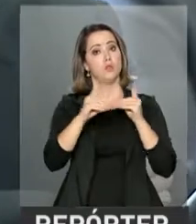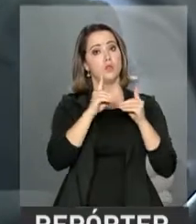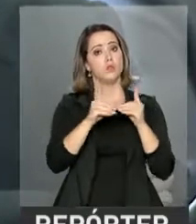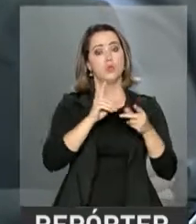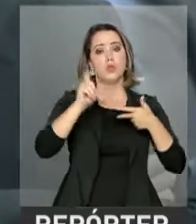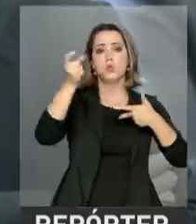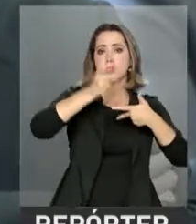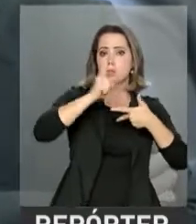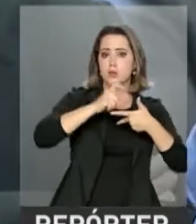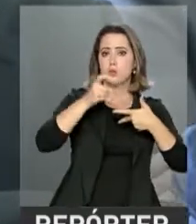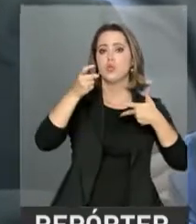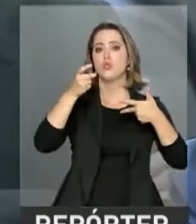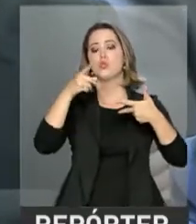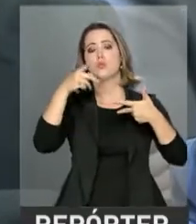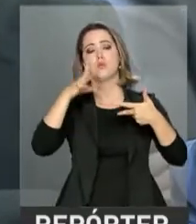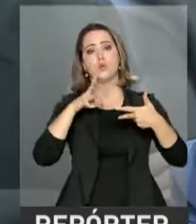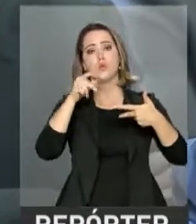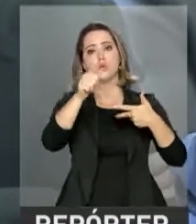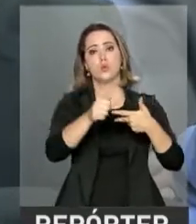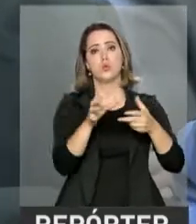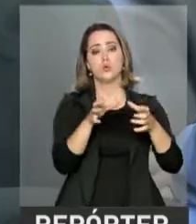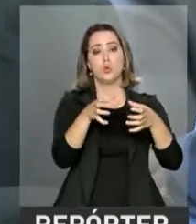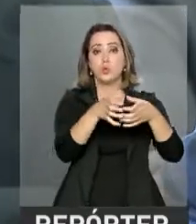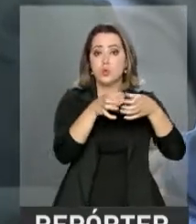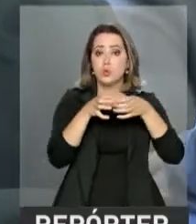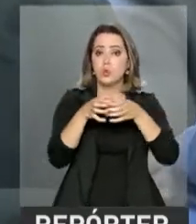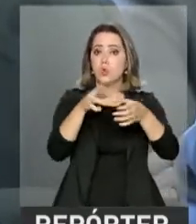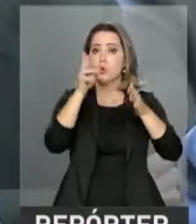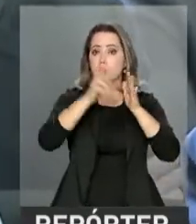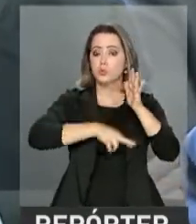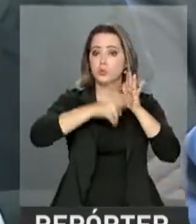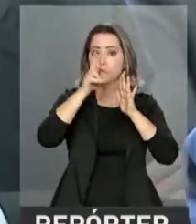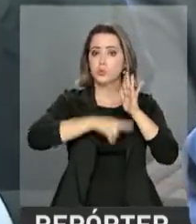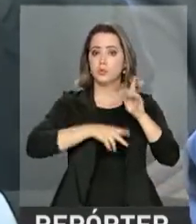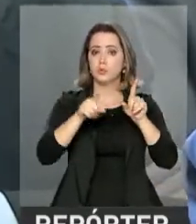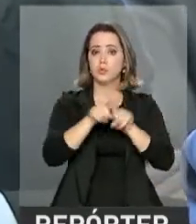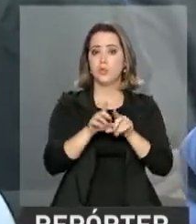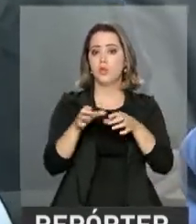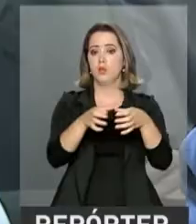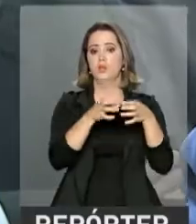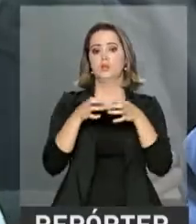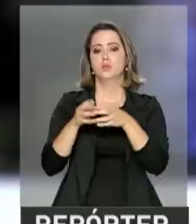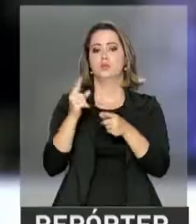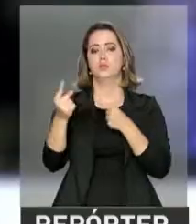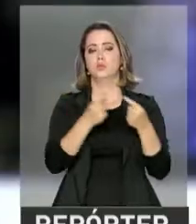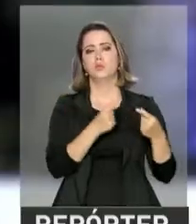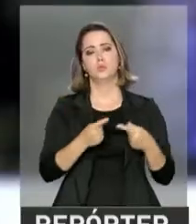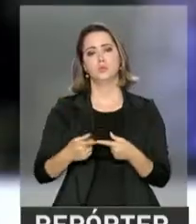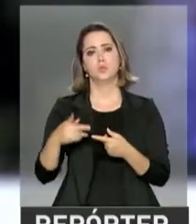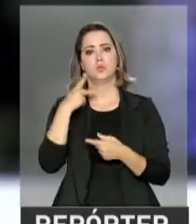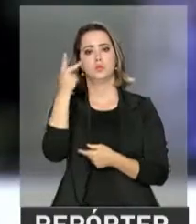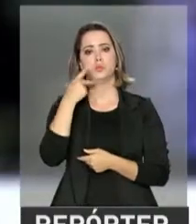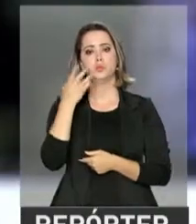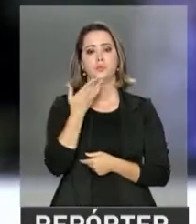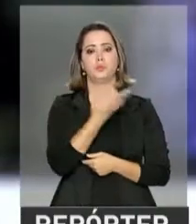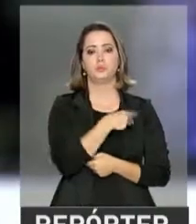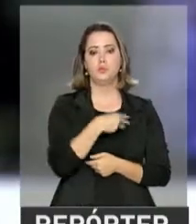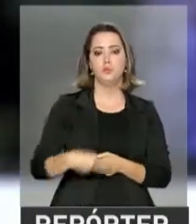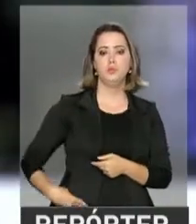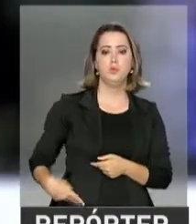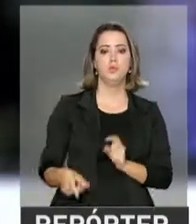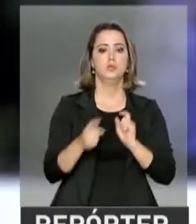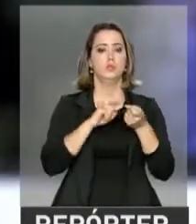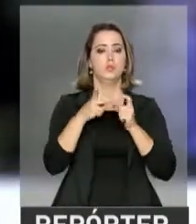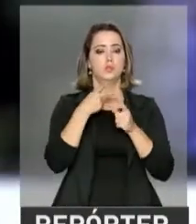relator do projeto na comissão de todos da comissão com o as bancadas partidárias o ministro da fazenda declarou